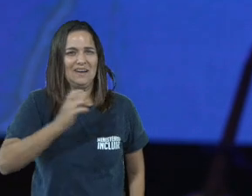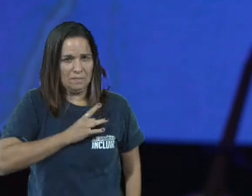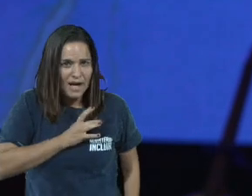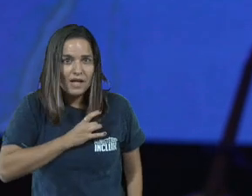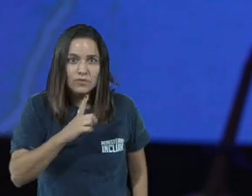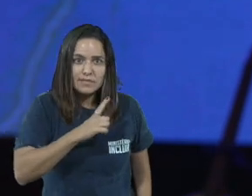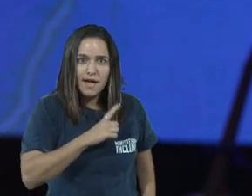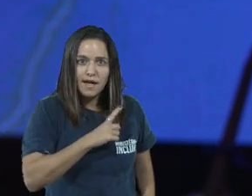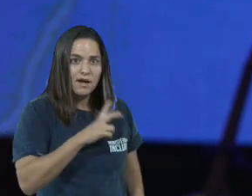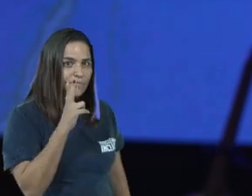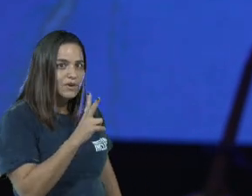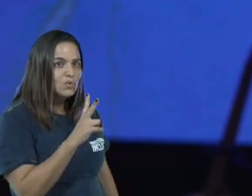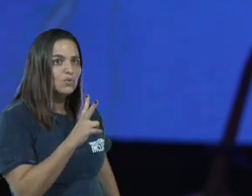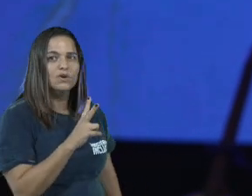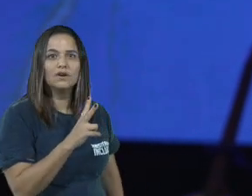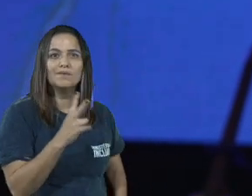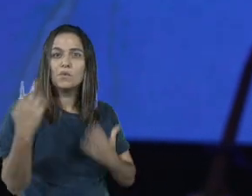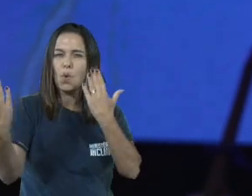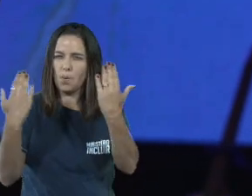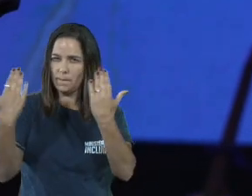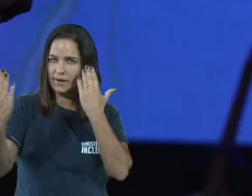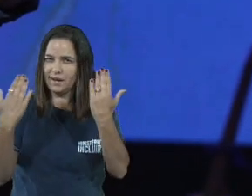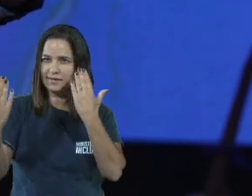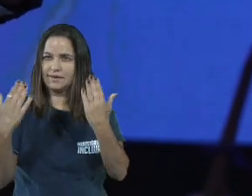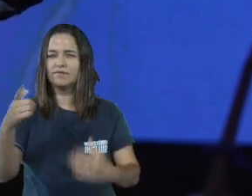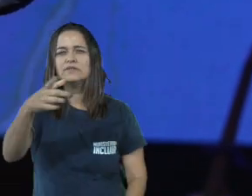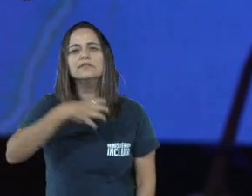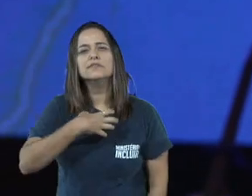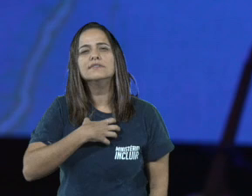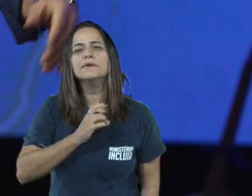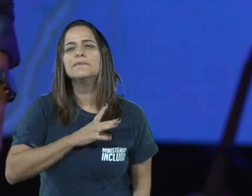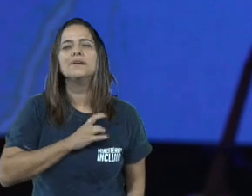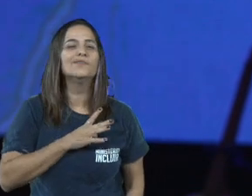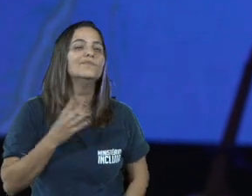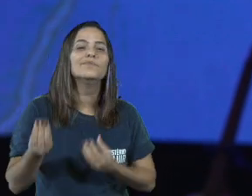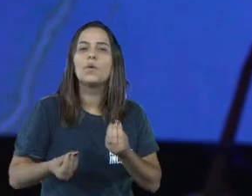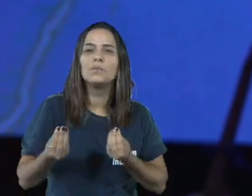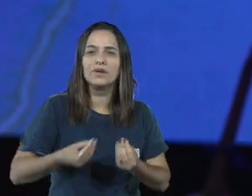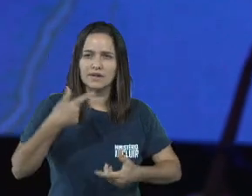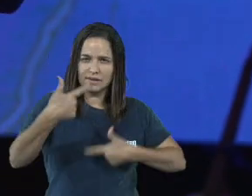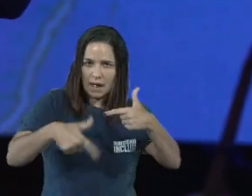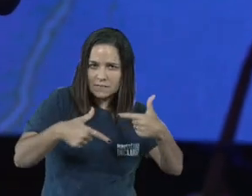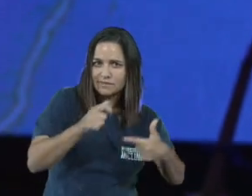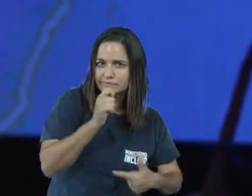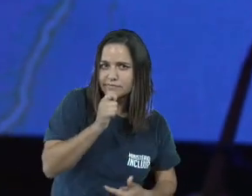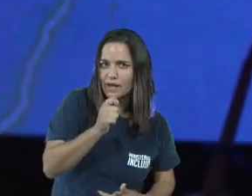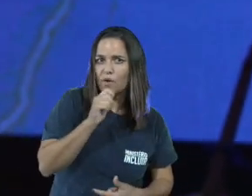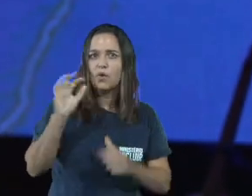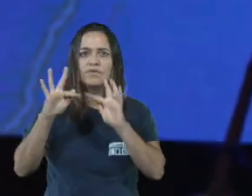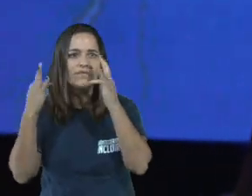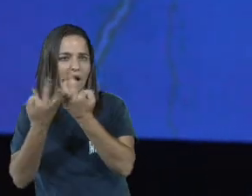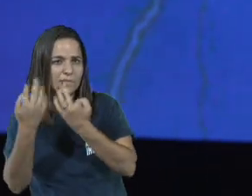suas Finanças seu emprego o desafio ministerial o rumo do seu filho o rumo da sua filha o